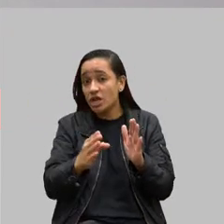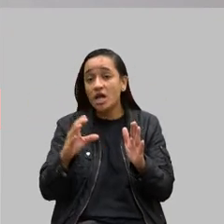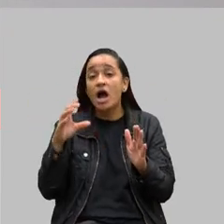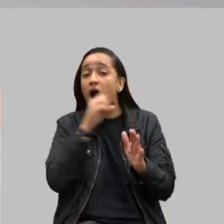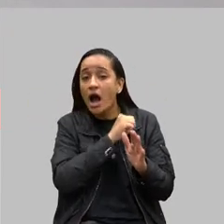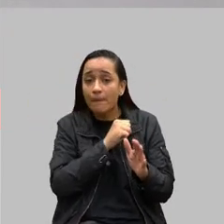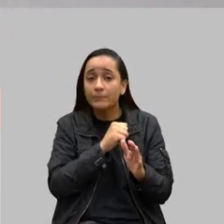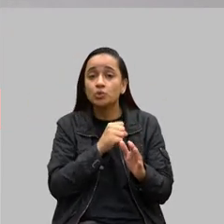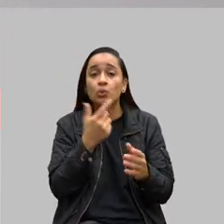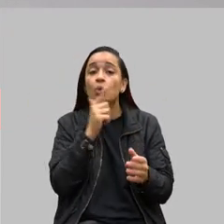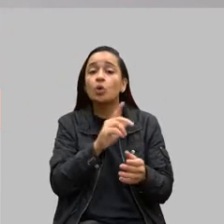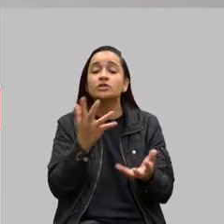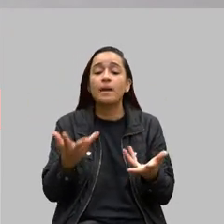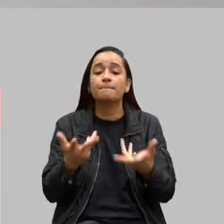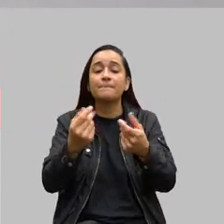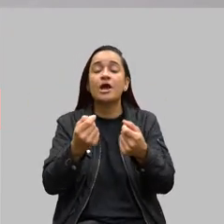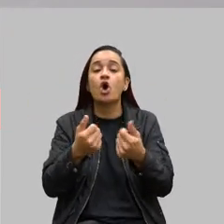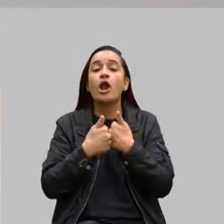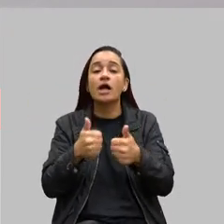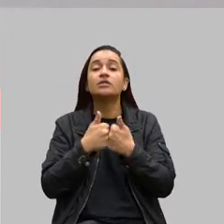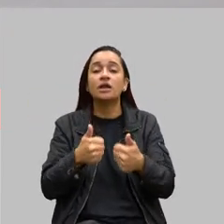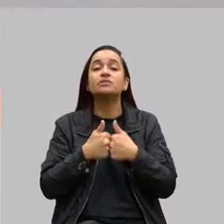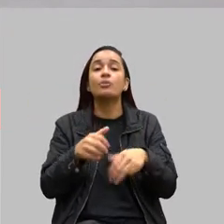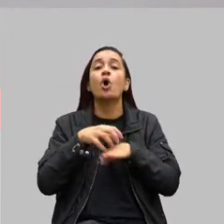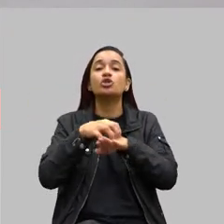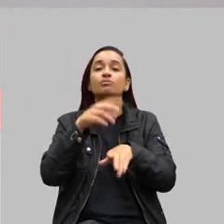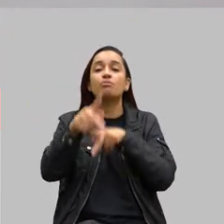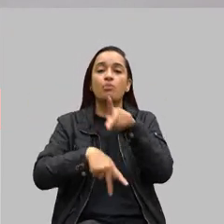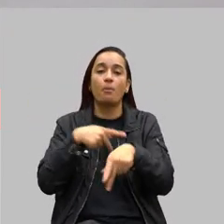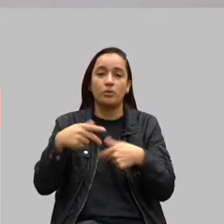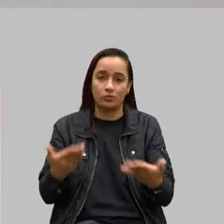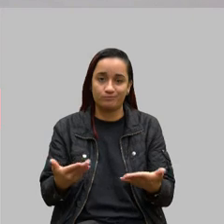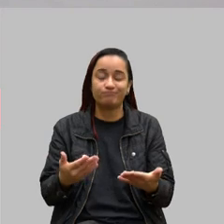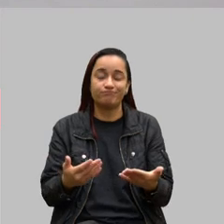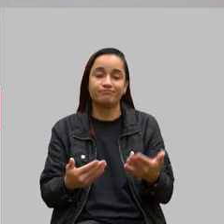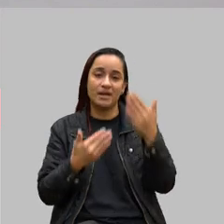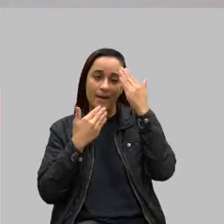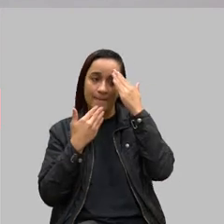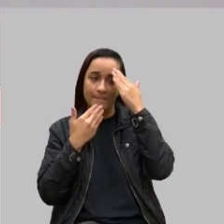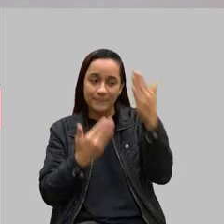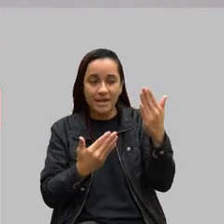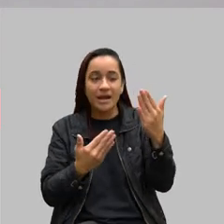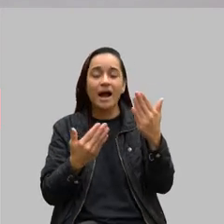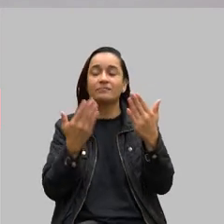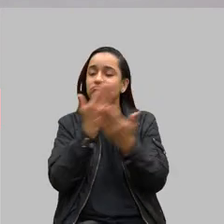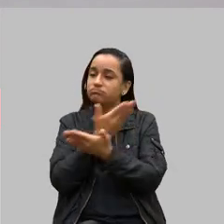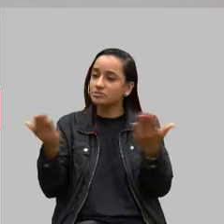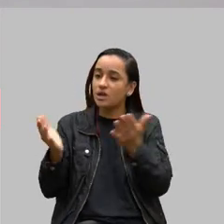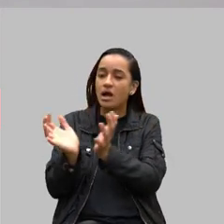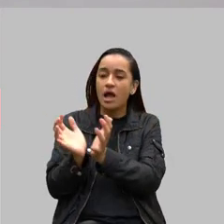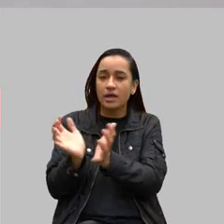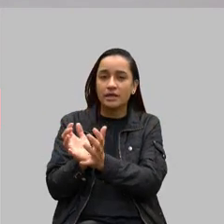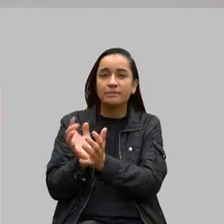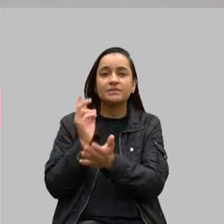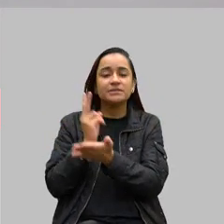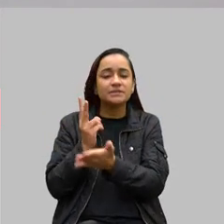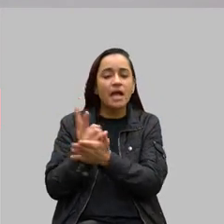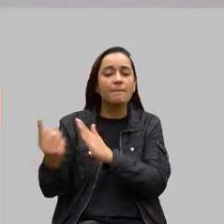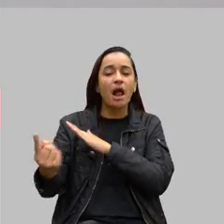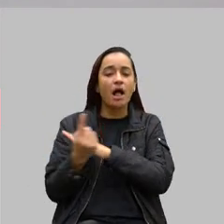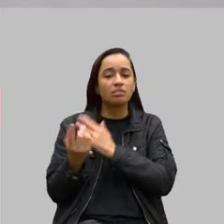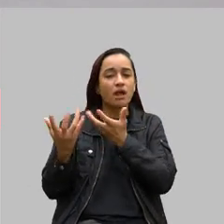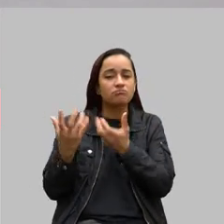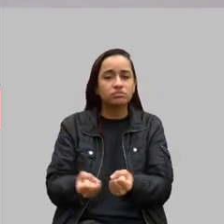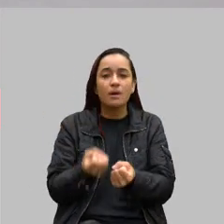transporte público Metropolitano que a gente precisa no mais é agradecer o sempre pronto atendimento de toda a equipe a eficiência a